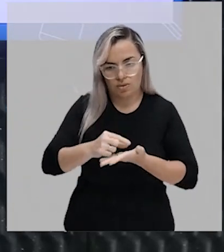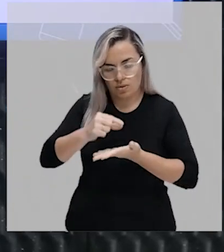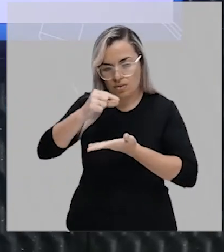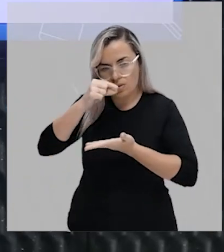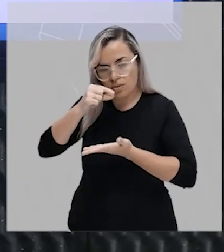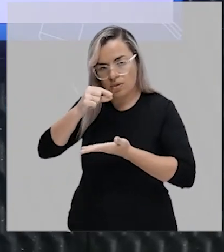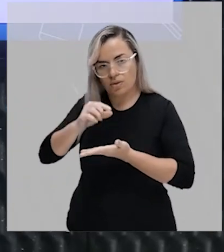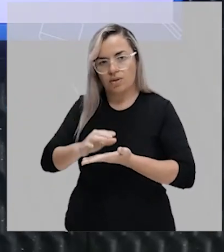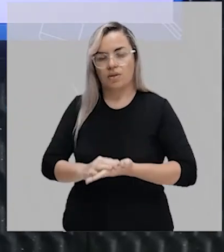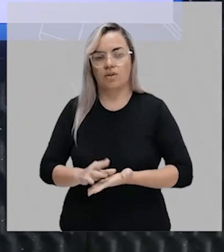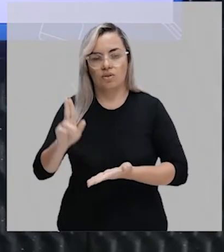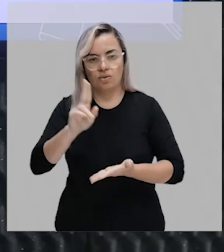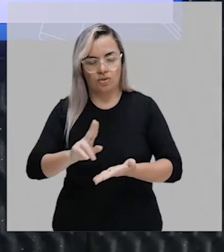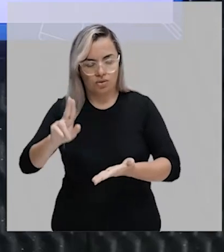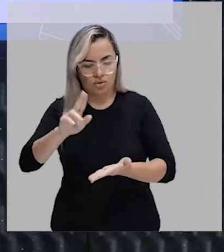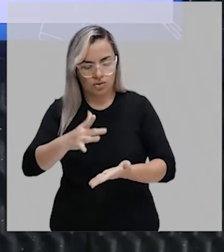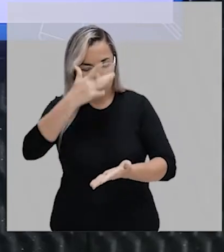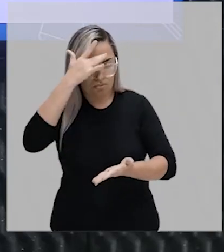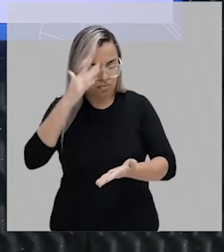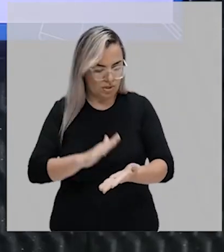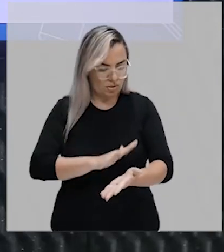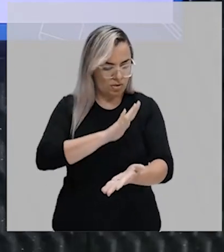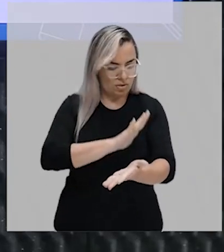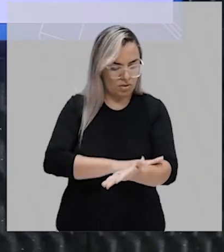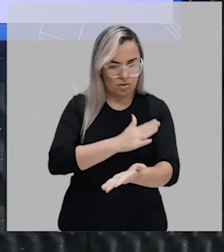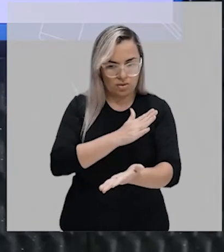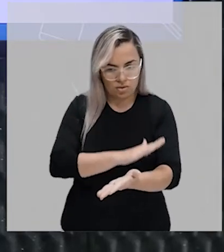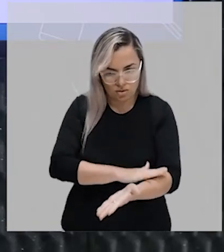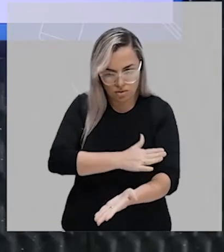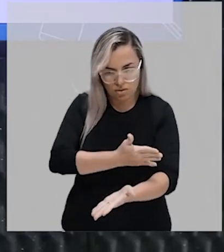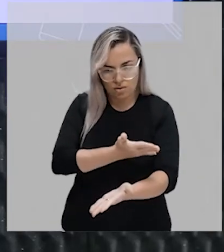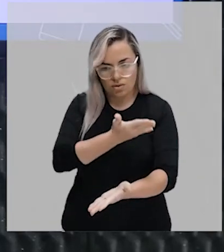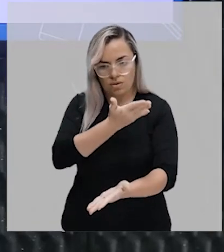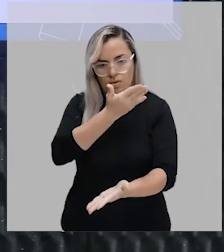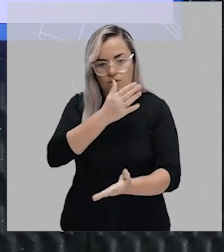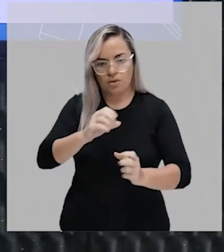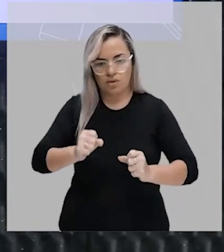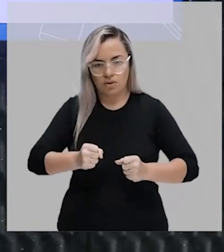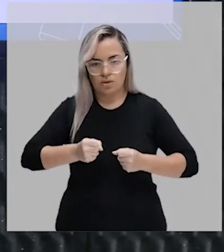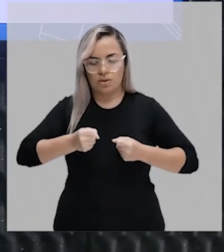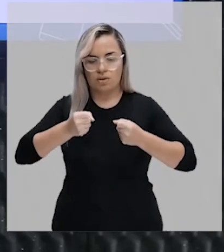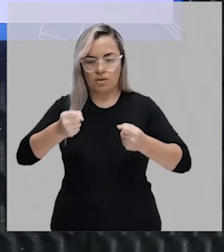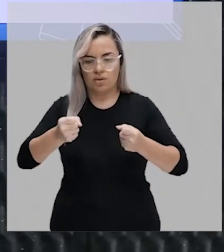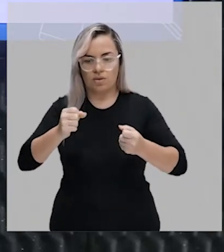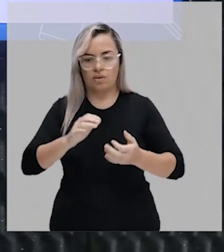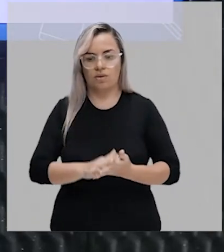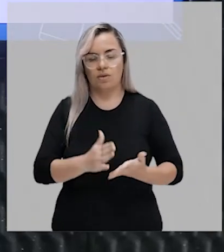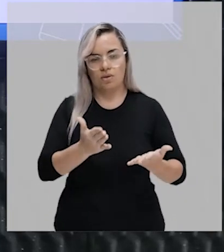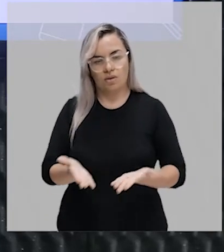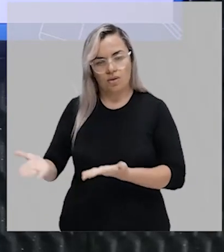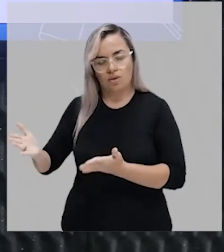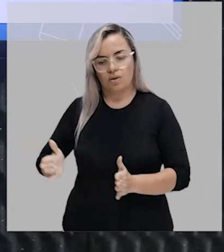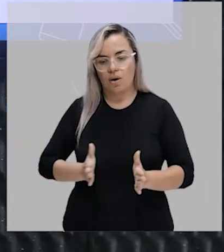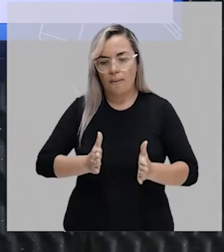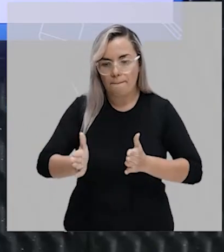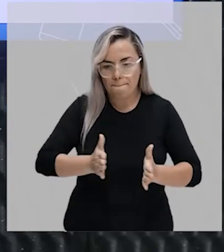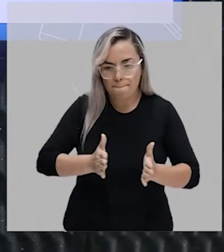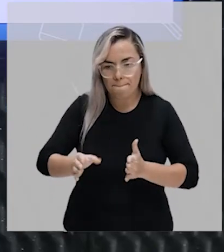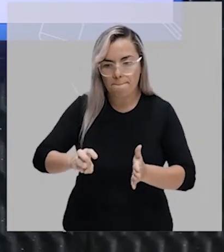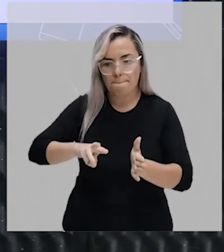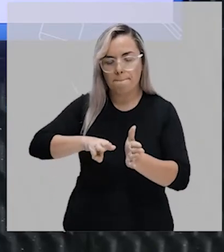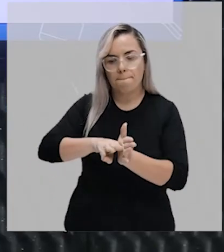hipertensão, potencializa este medicamento. Considerando as etapas do método científico para